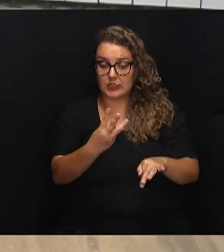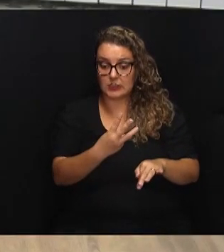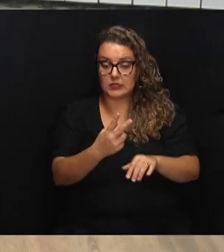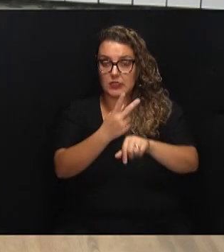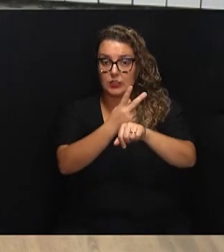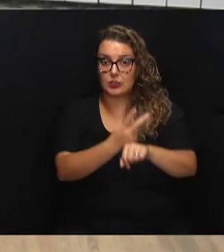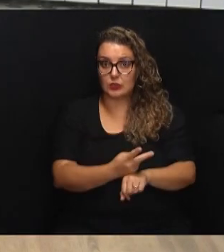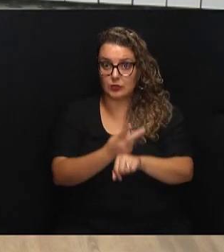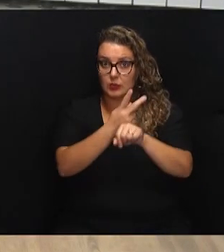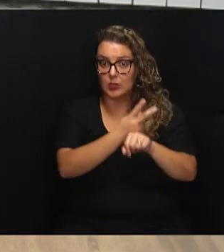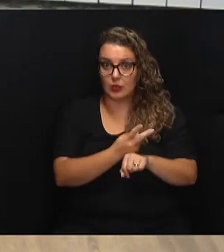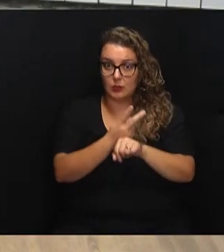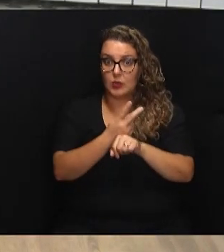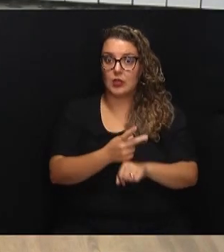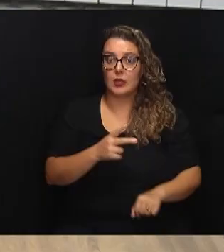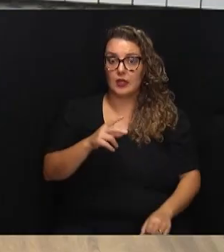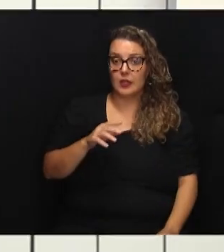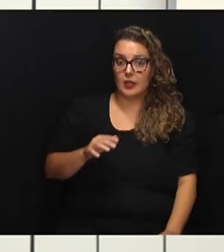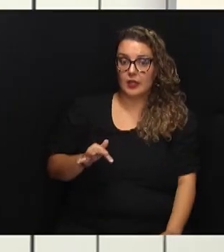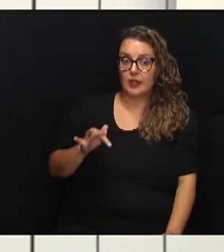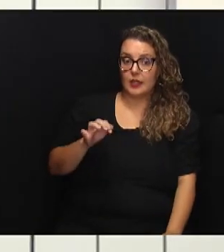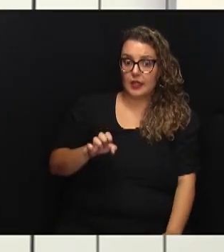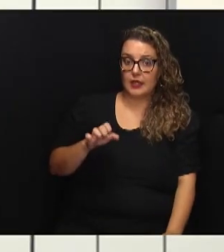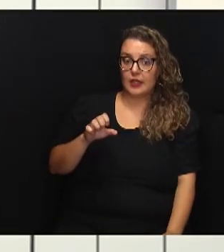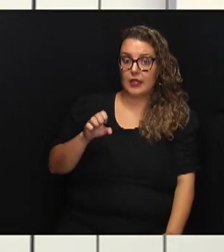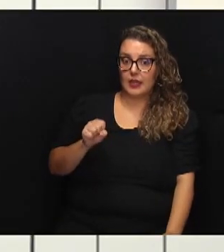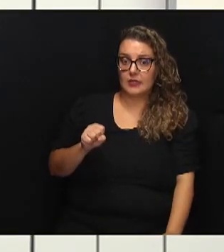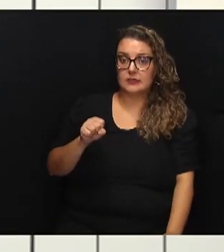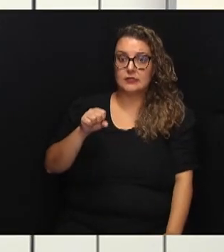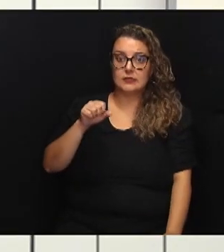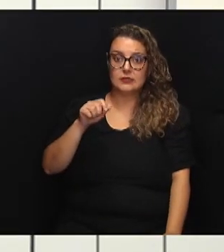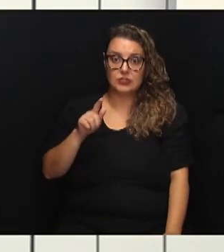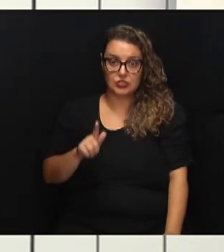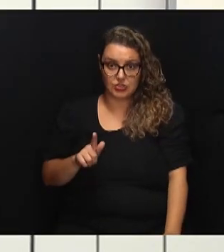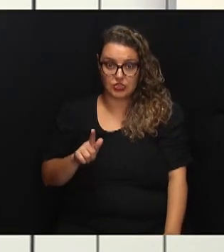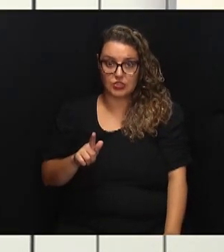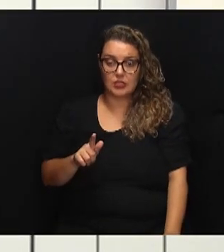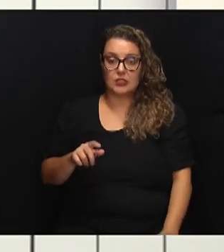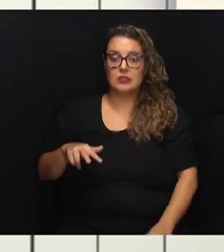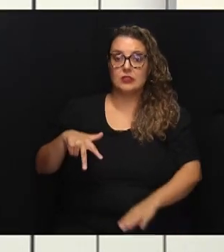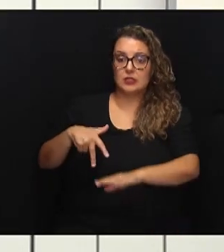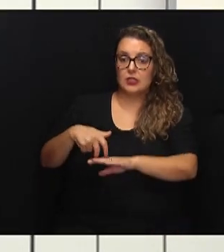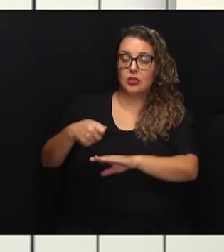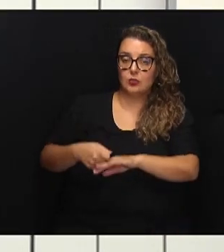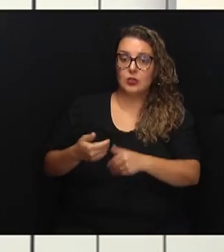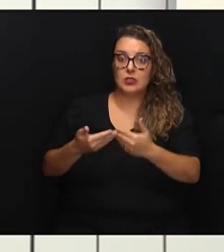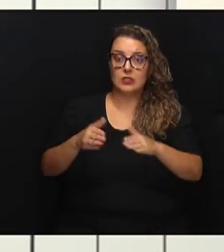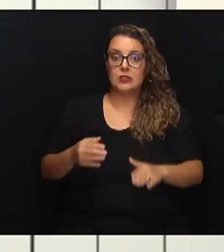ESG Grupo Tribuna. A votação popular está aberta